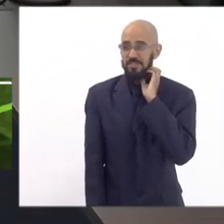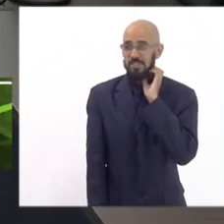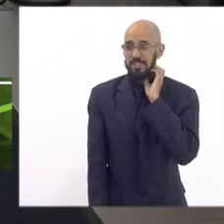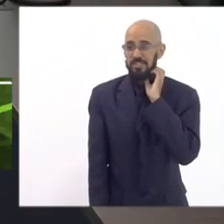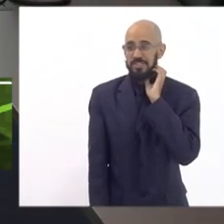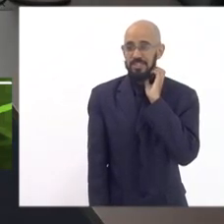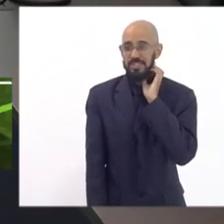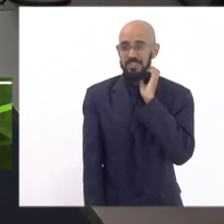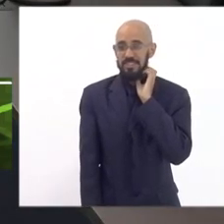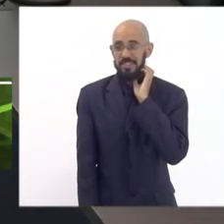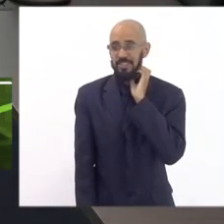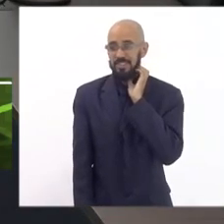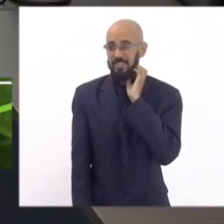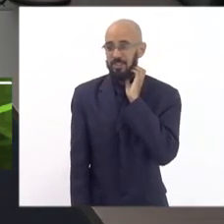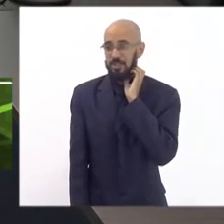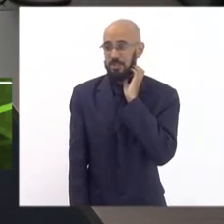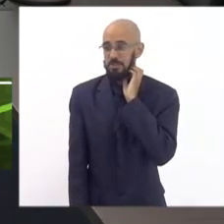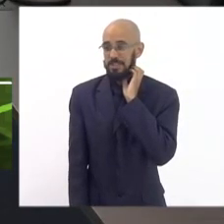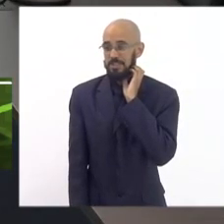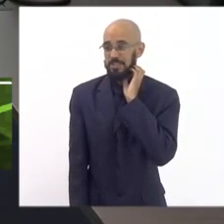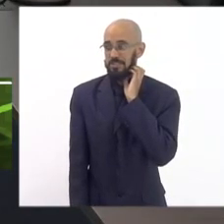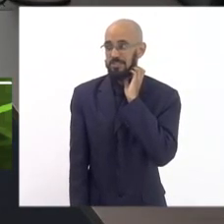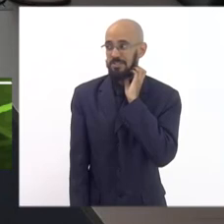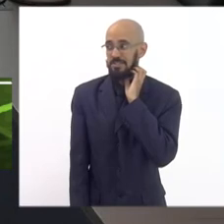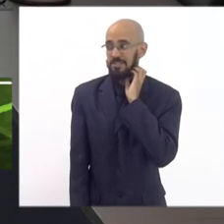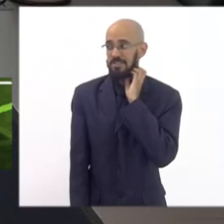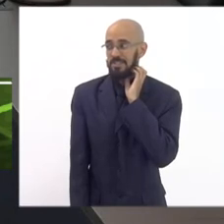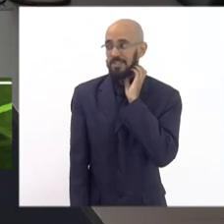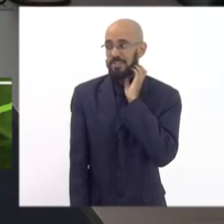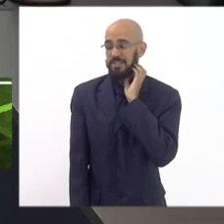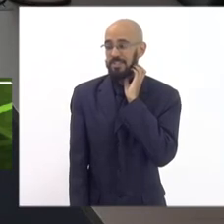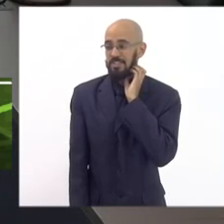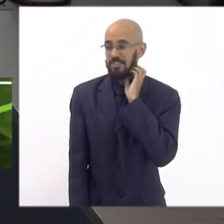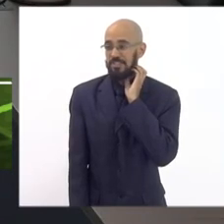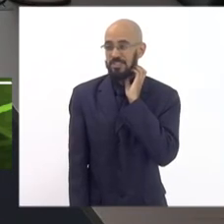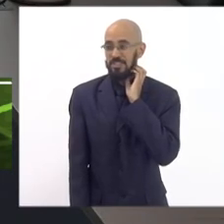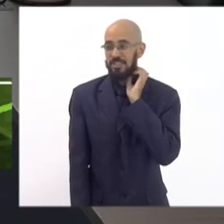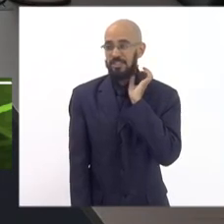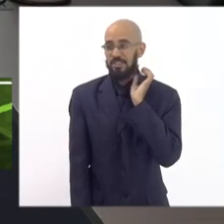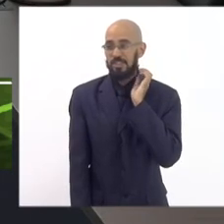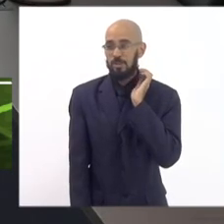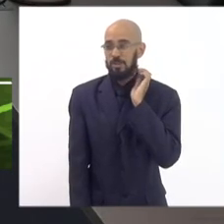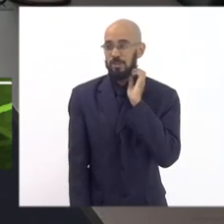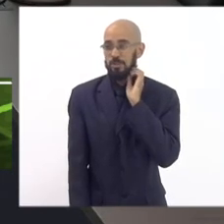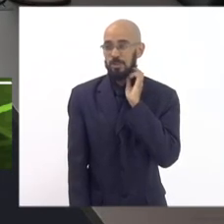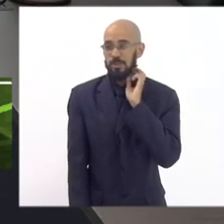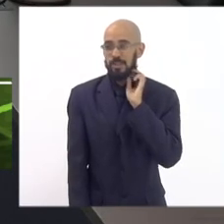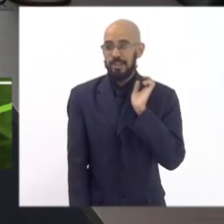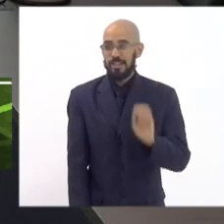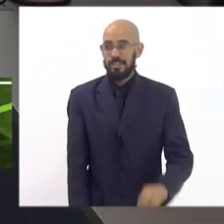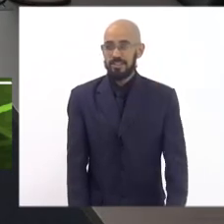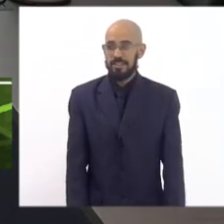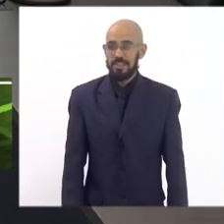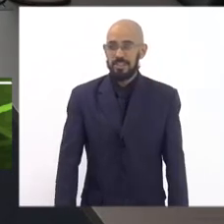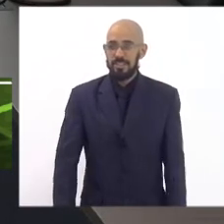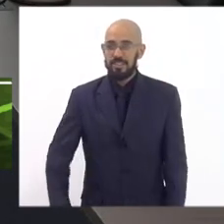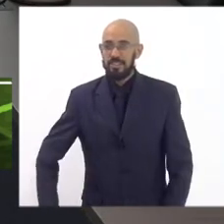Não é fazer em plenário? Não, porque como é análise de emendas, eu tenho que fazer sub-emendas. Você tem? Não, eu vi uma